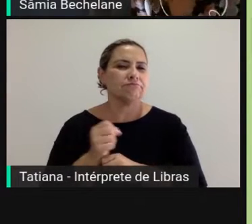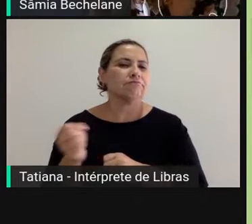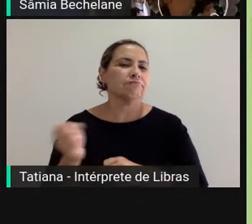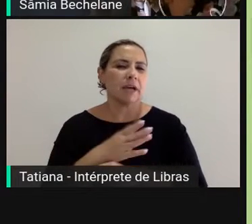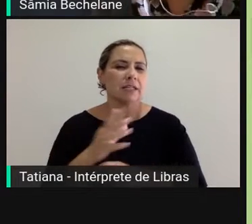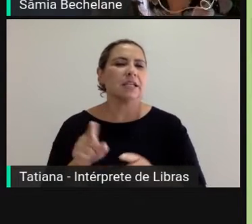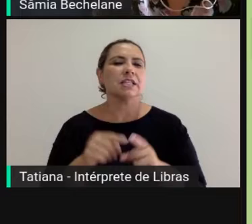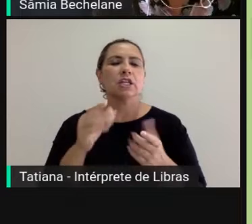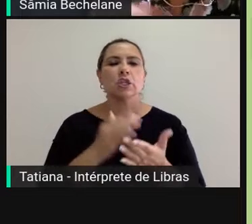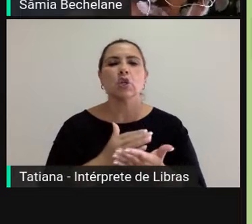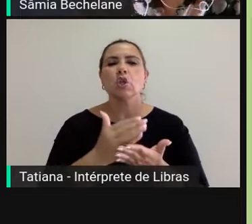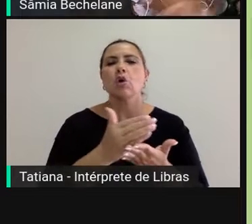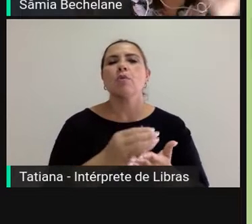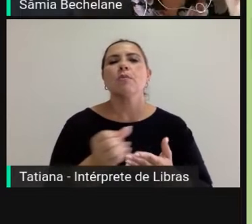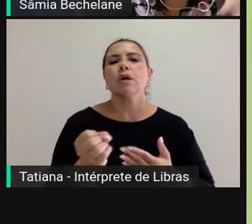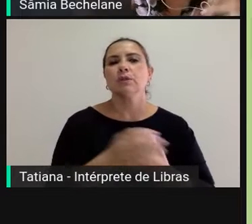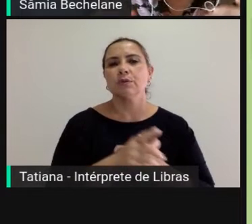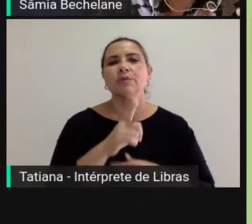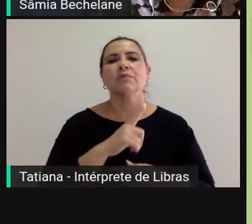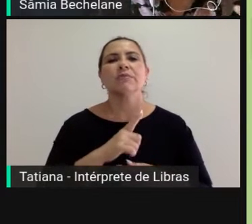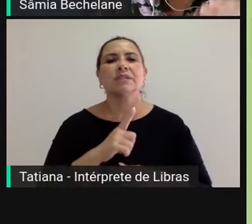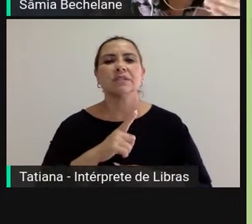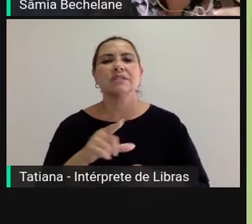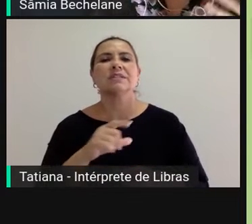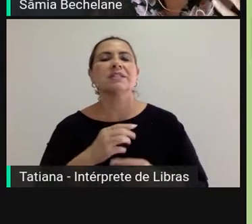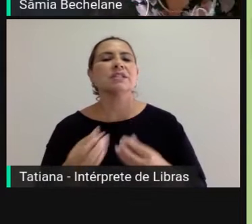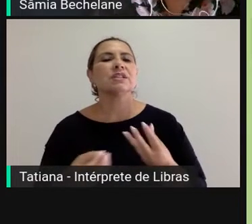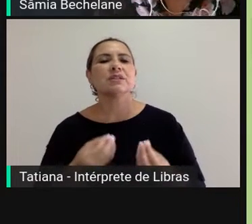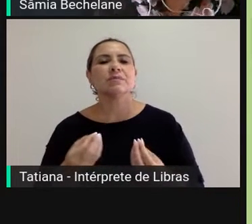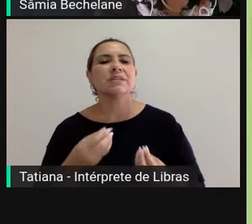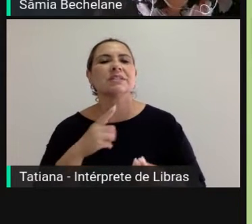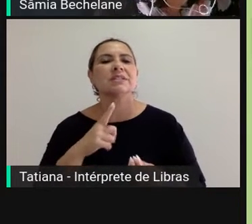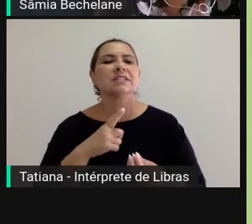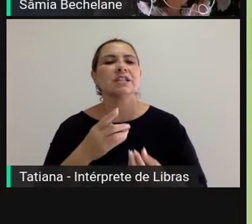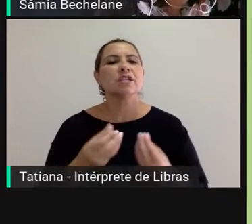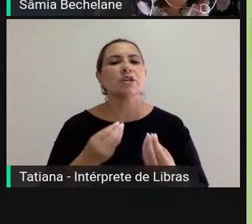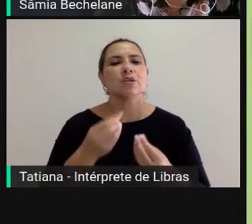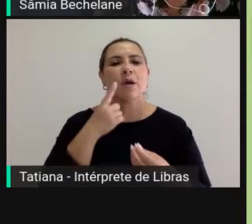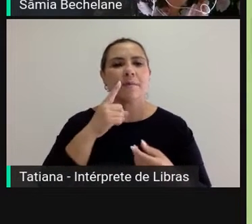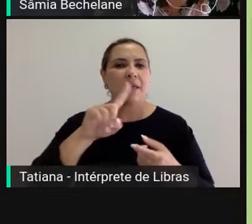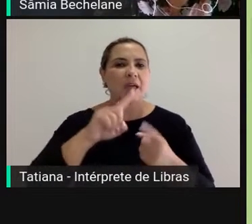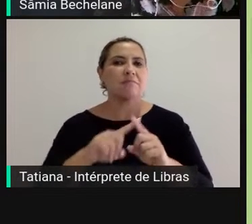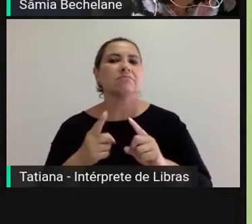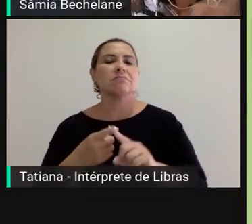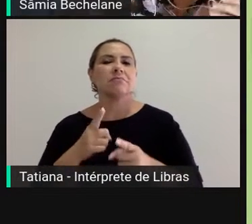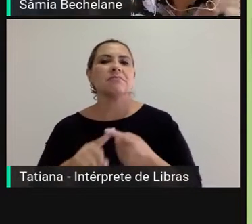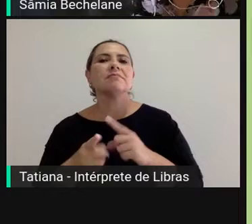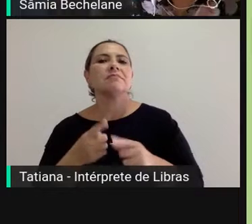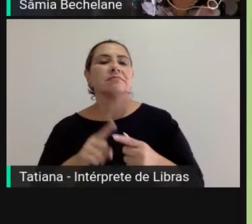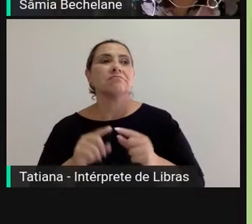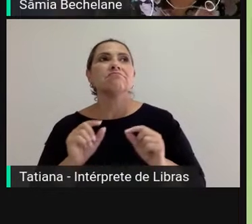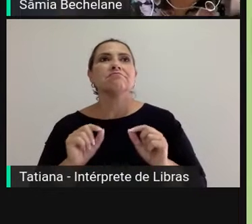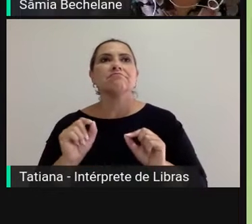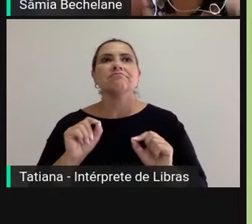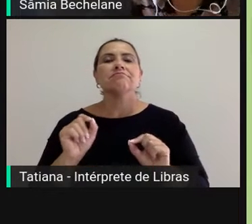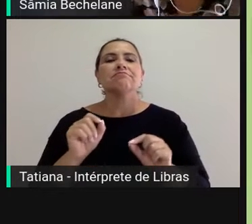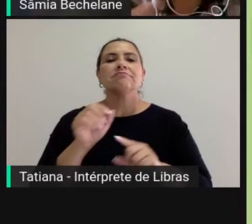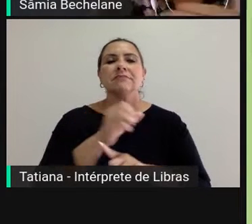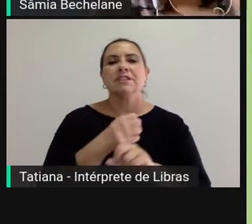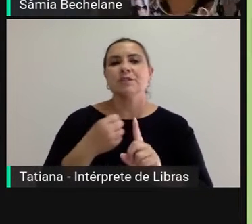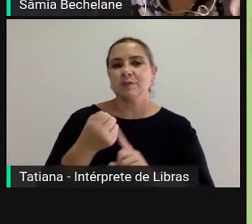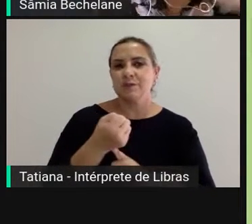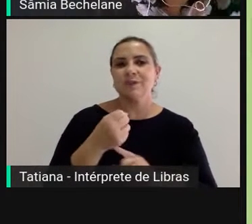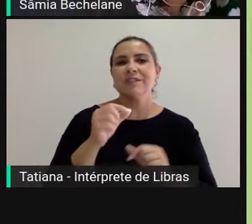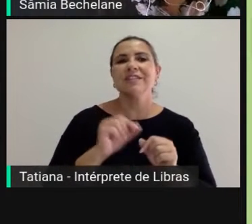estão chegando agora, então eles têm muito a aprender, digamos, mas eles se veem como uma organização social também, que são quem tradicionalmente